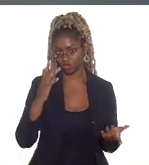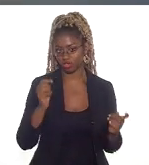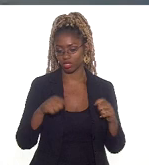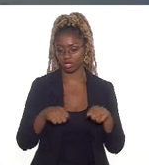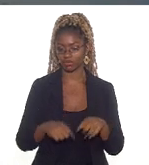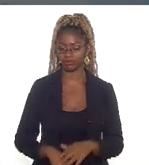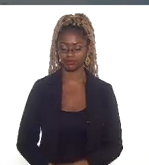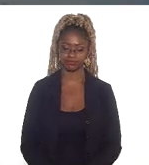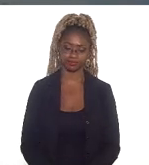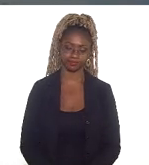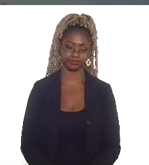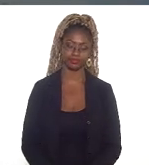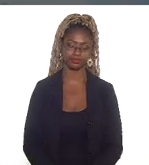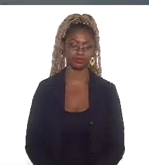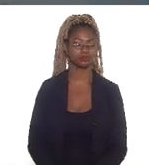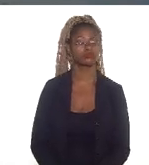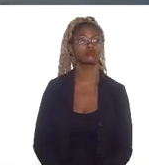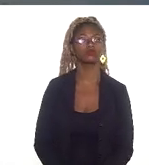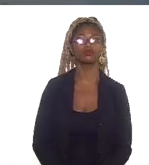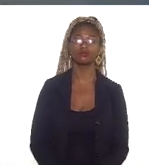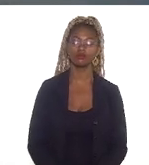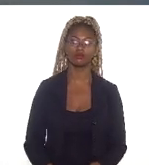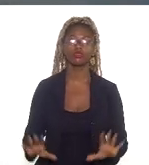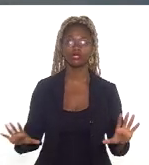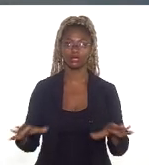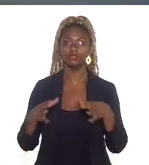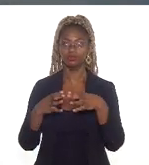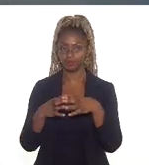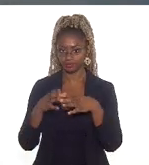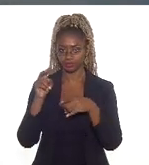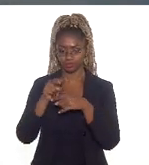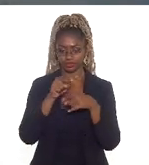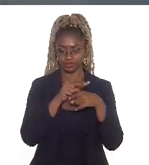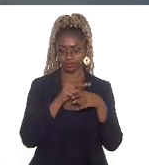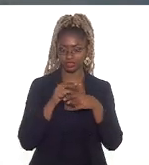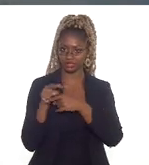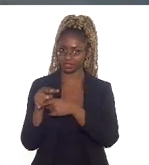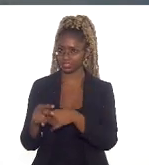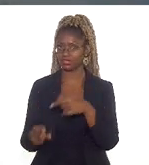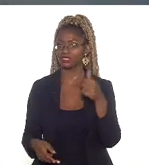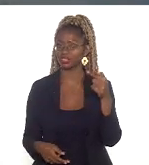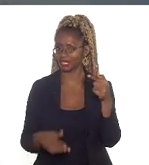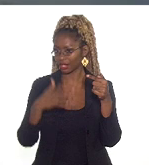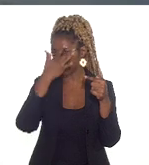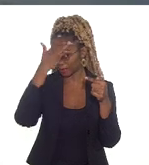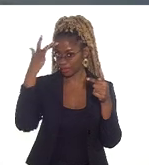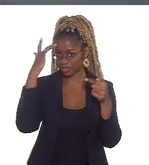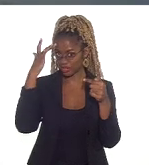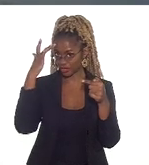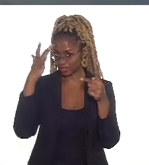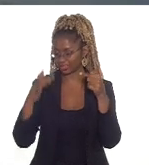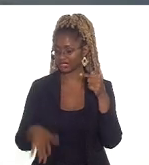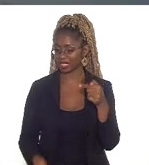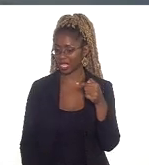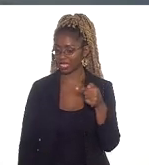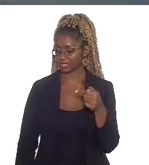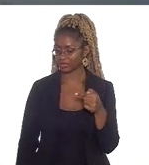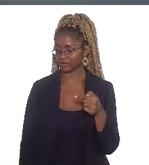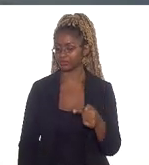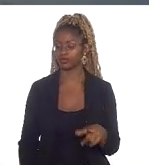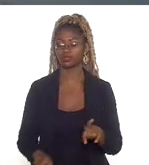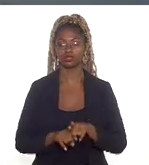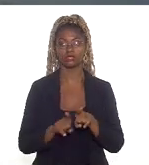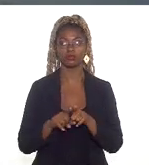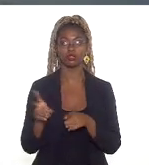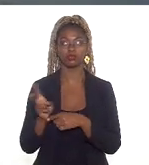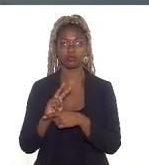A equipe de fiscalização são 7 pessoas e o